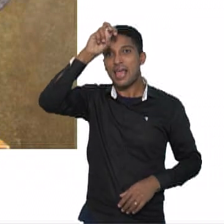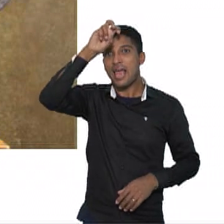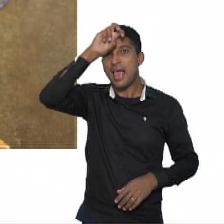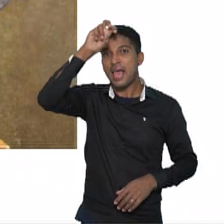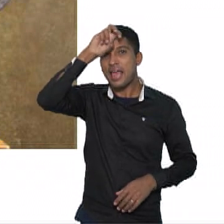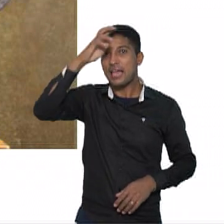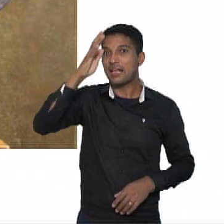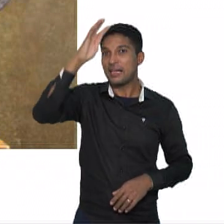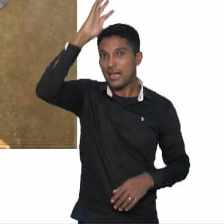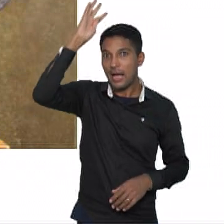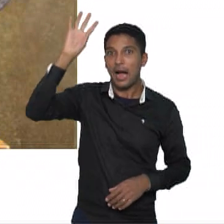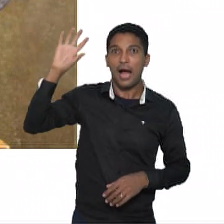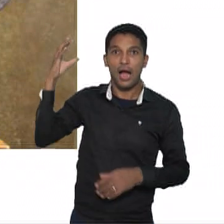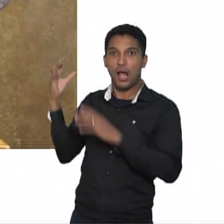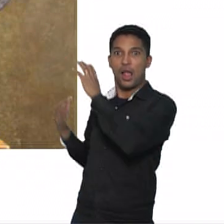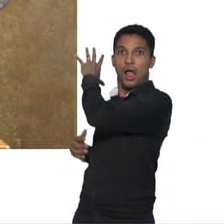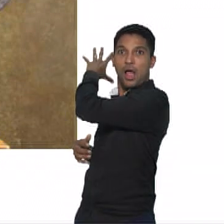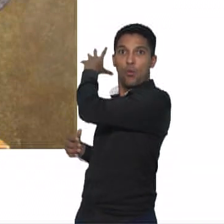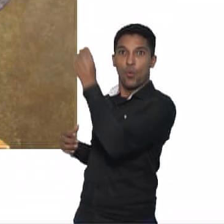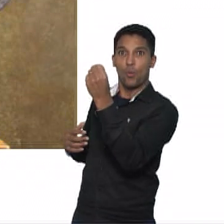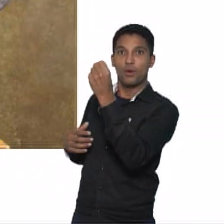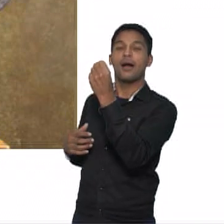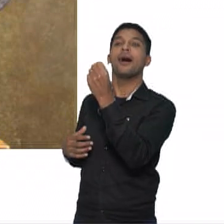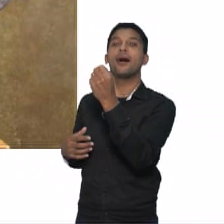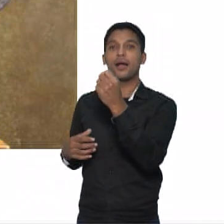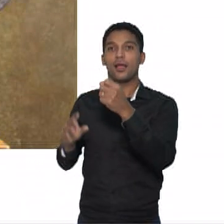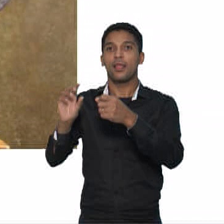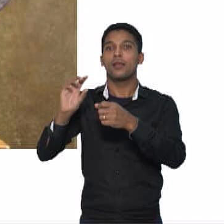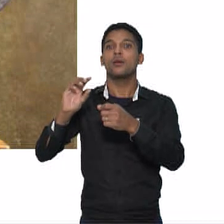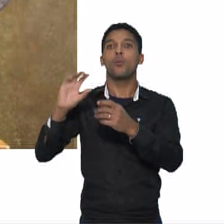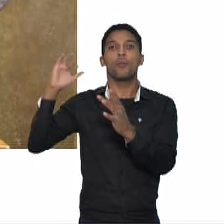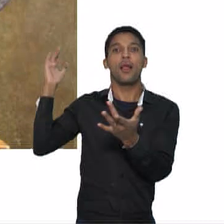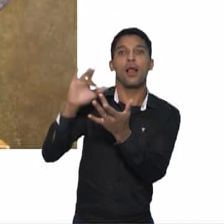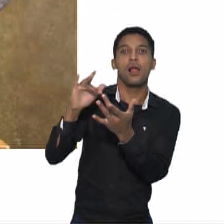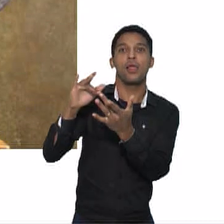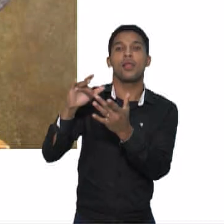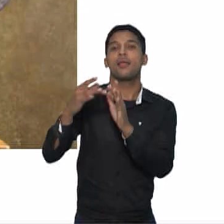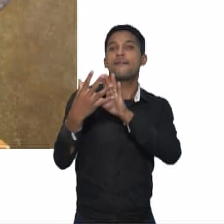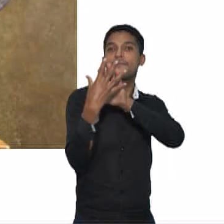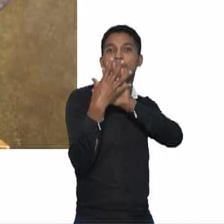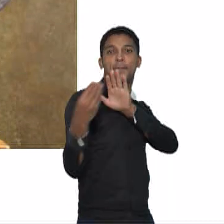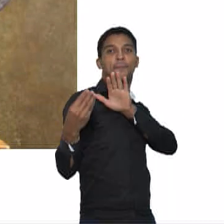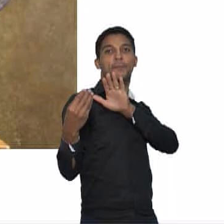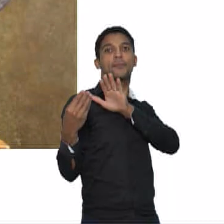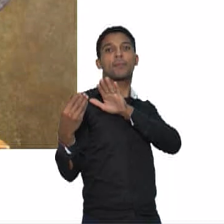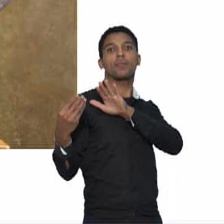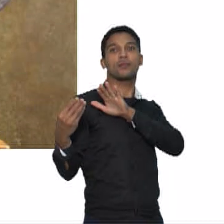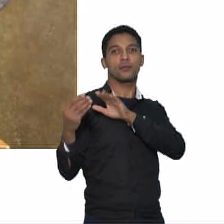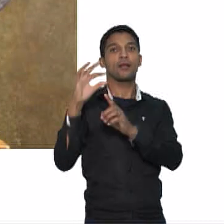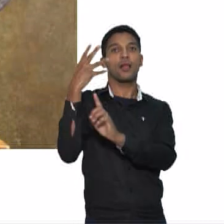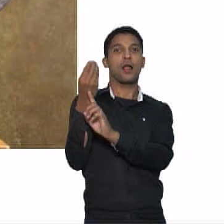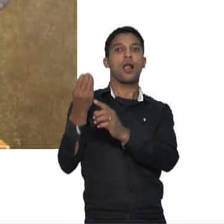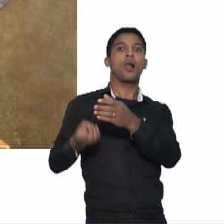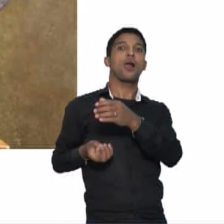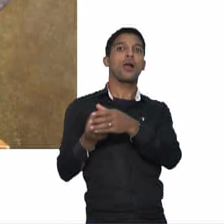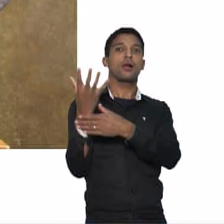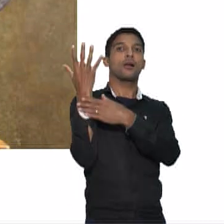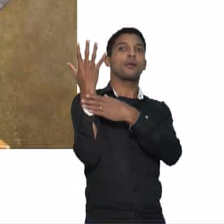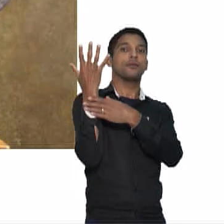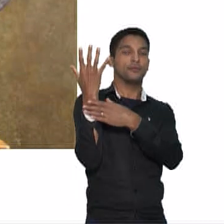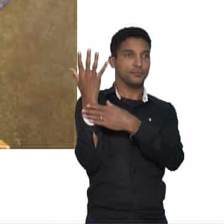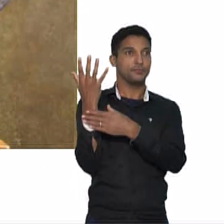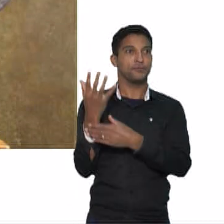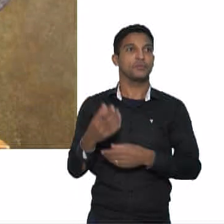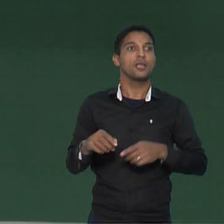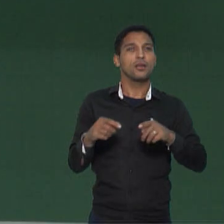também. E o busto ali com o busto de Napoleão, que é o rosto de Napoleão Bonaparte. Então aqui é detalhe também da cabeça da Medusa,